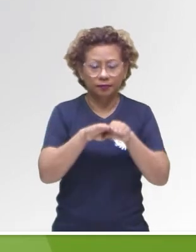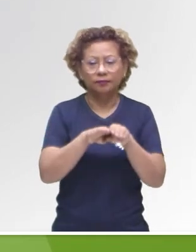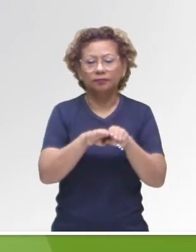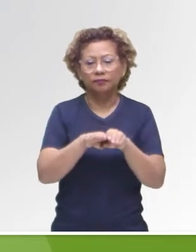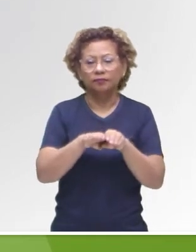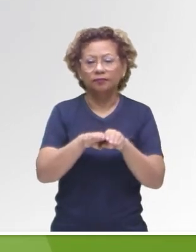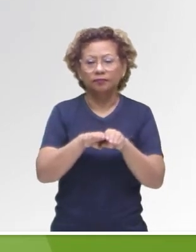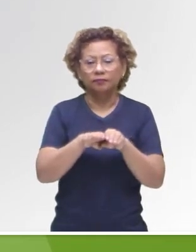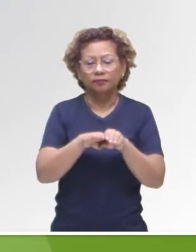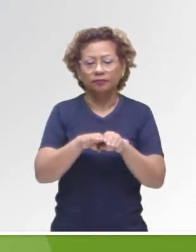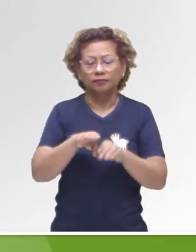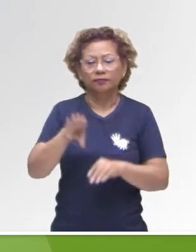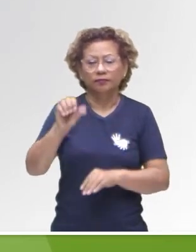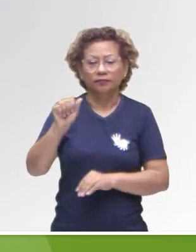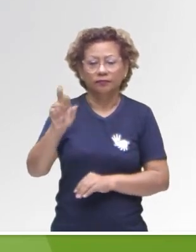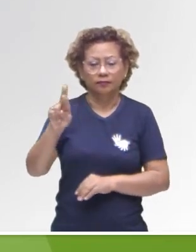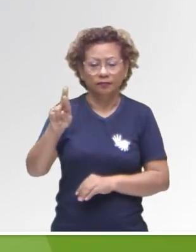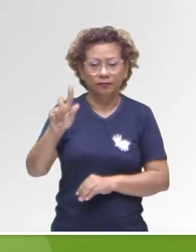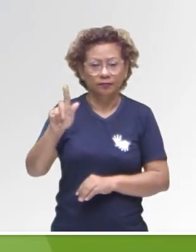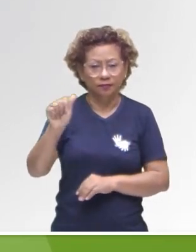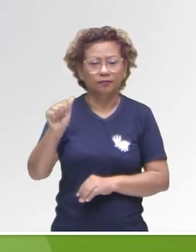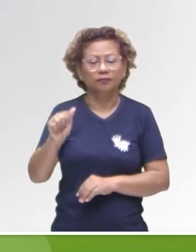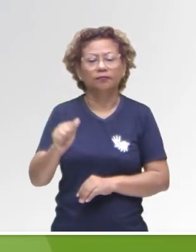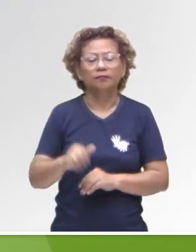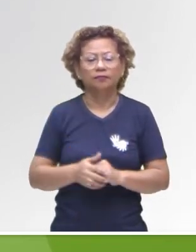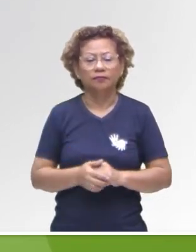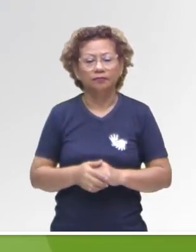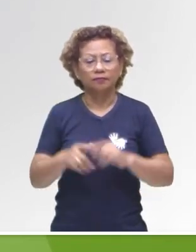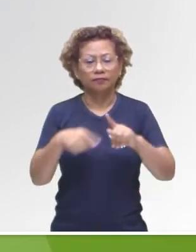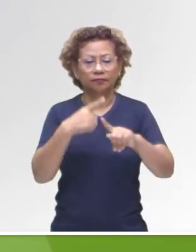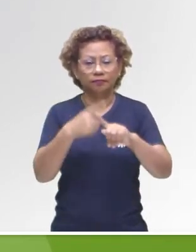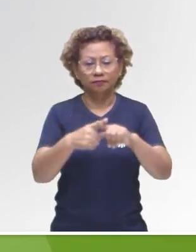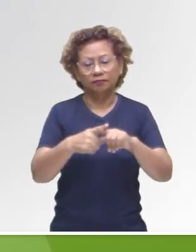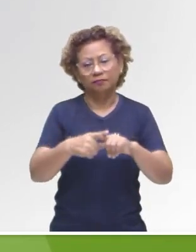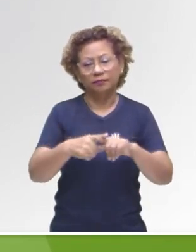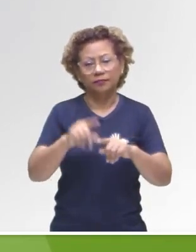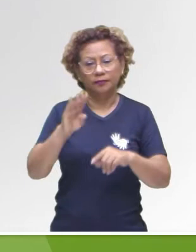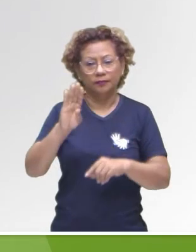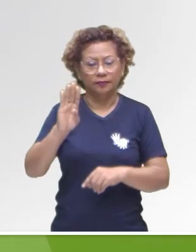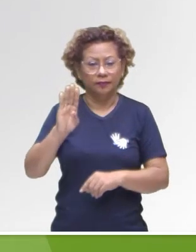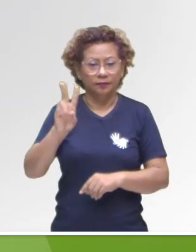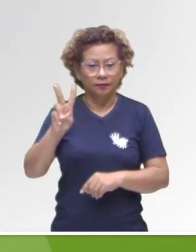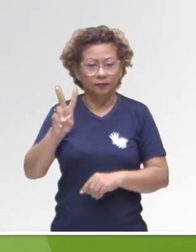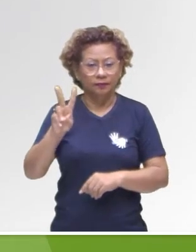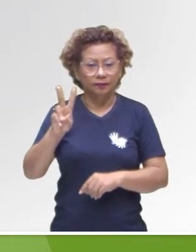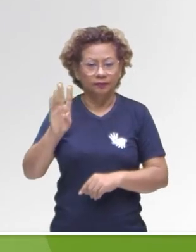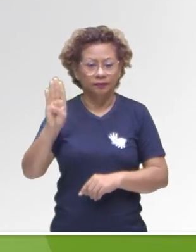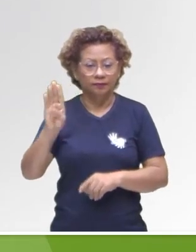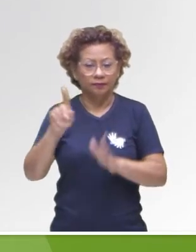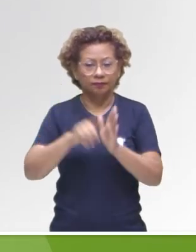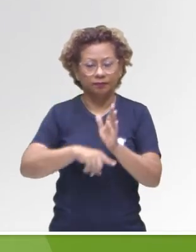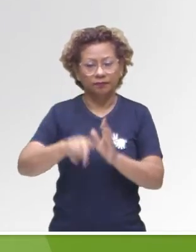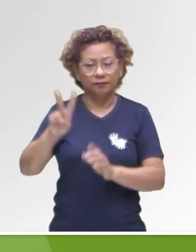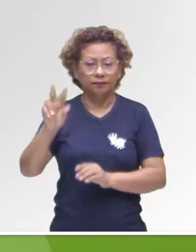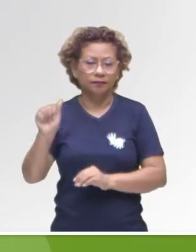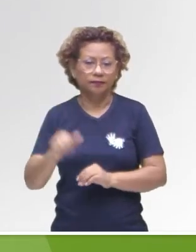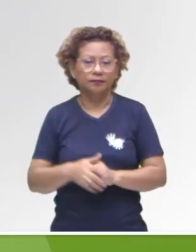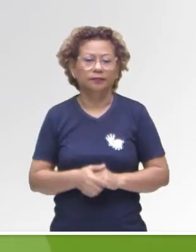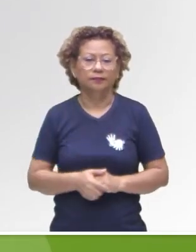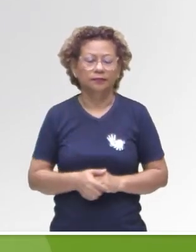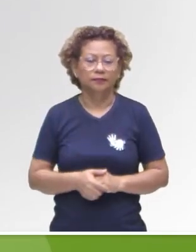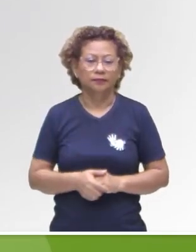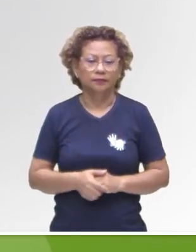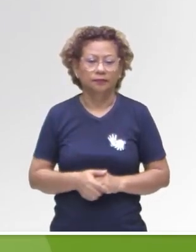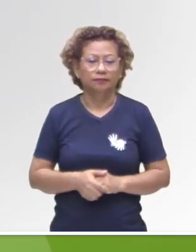pela diferença de potencial VB menos VA ou VA menos VB, onde o tal é o trabalho da